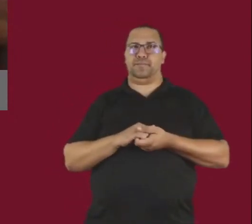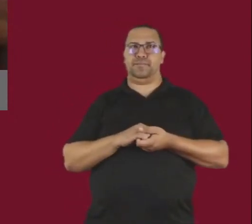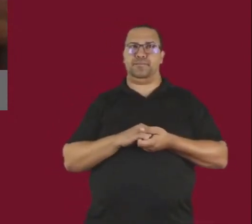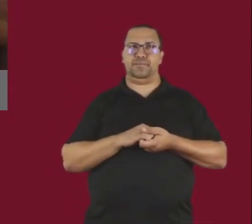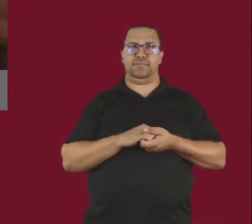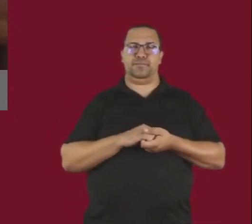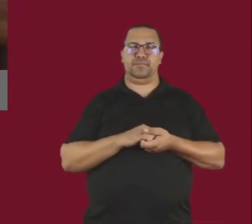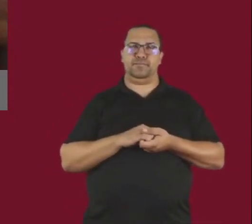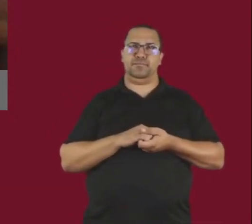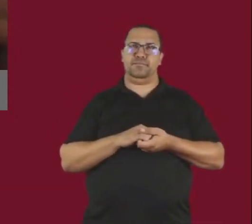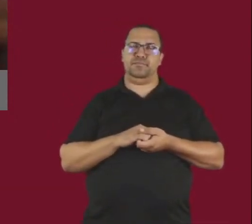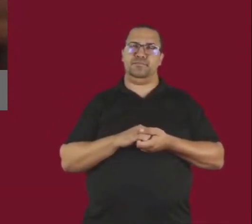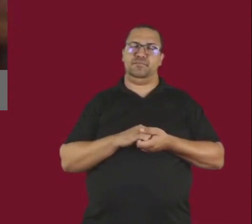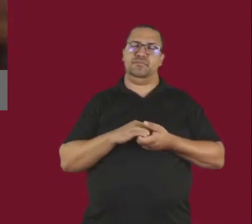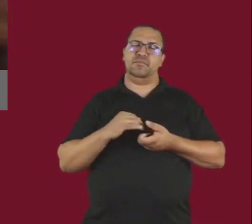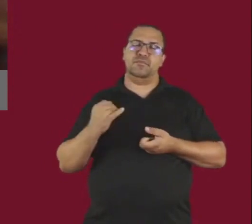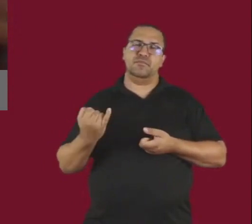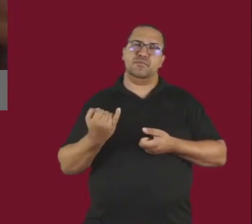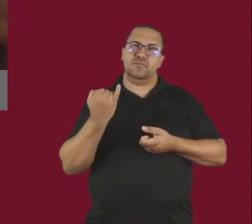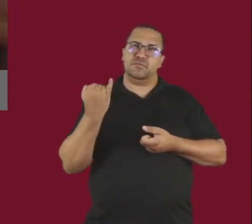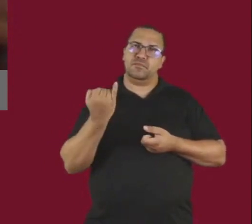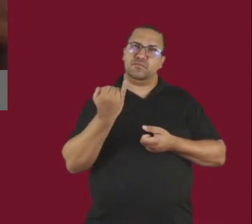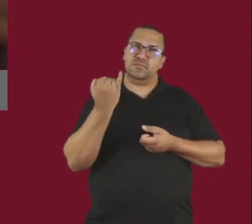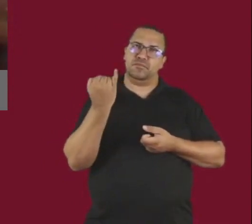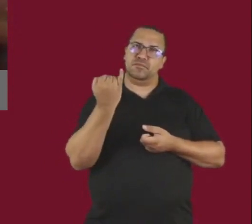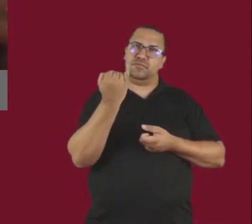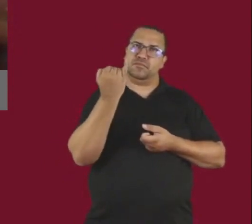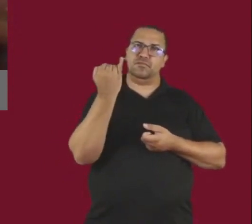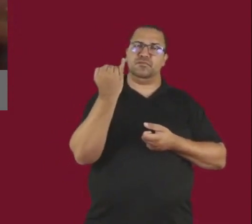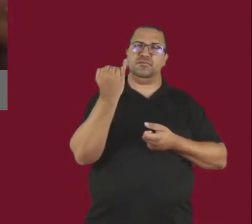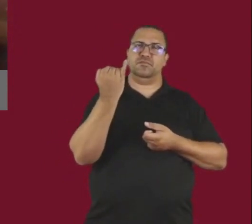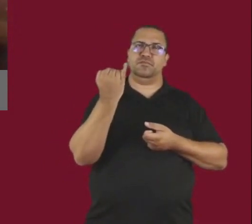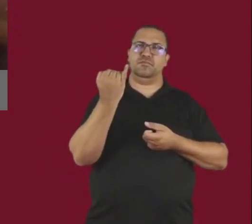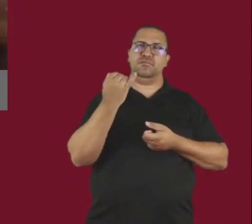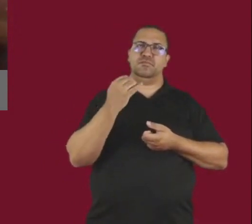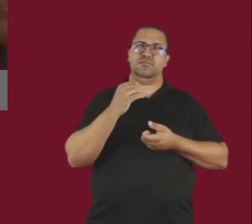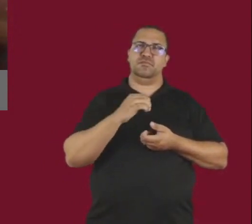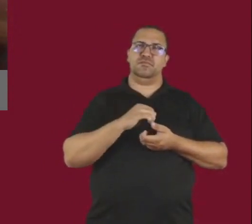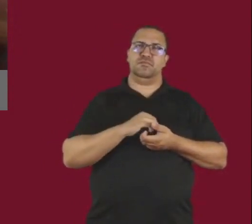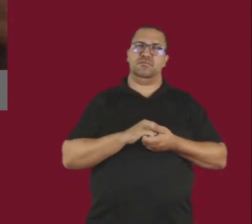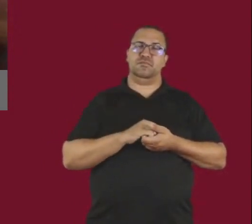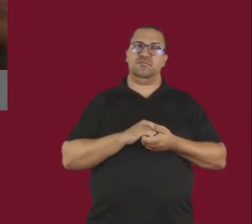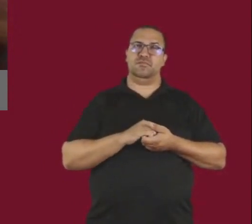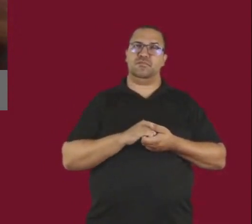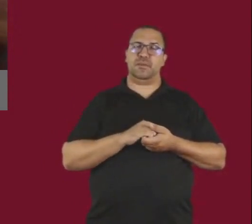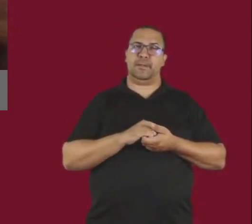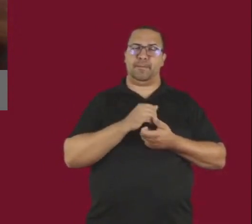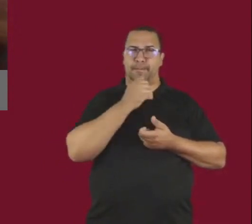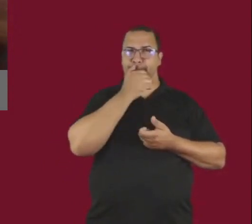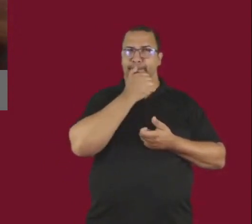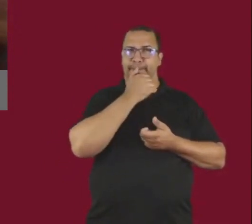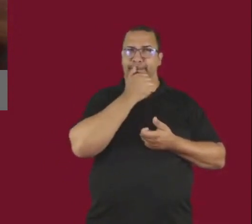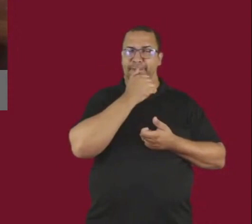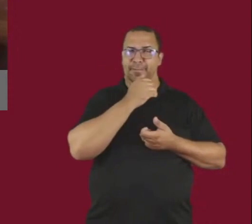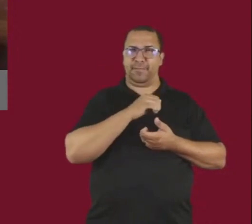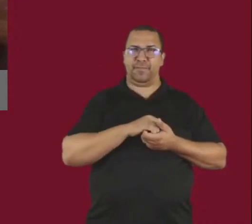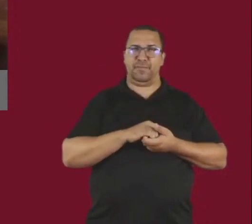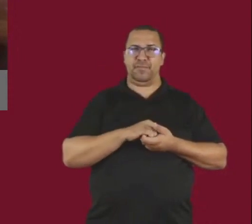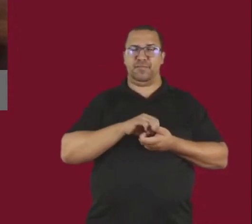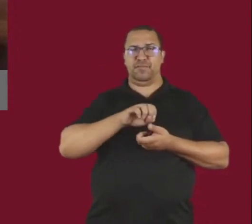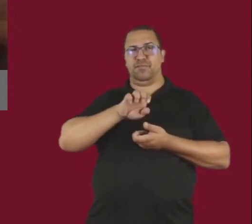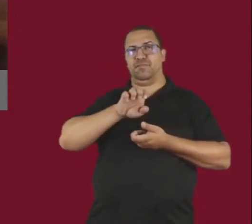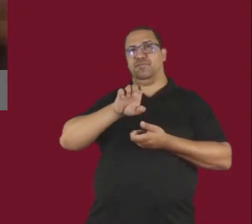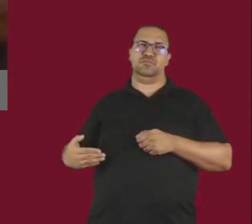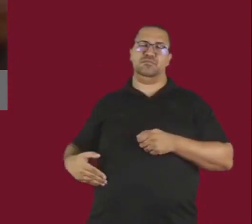isso é algo muito fundamental. Acho que tem uma coisa, vou citar o Eduardo Viveiros de Castro de novo, que ele